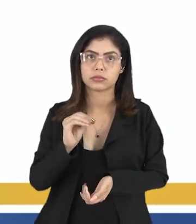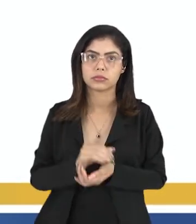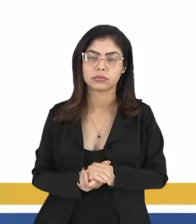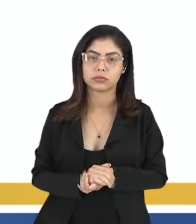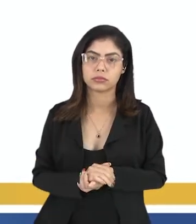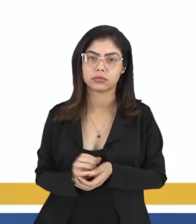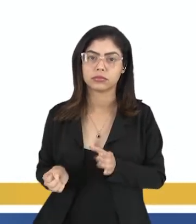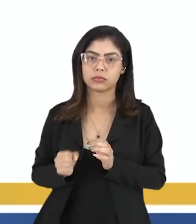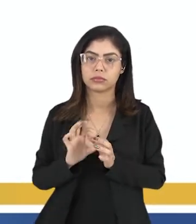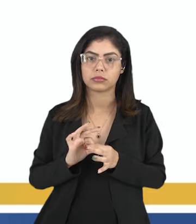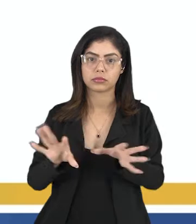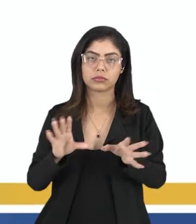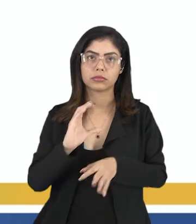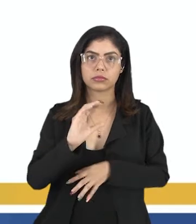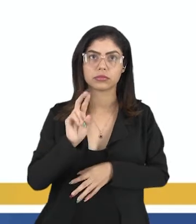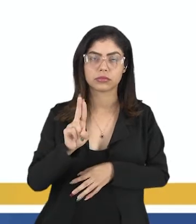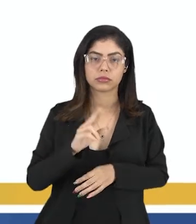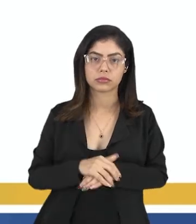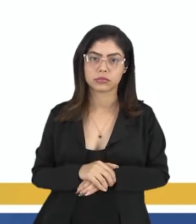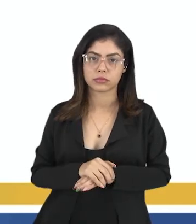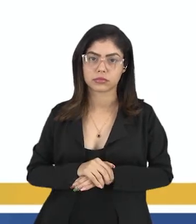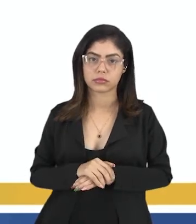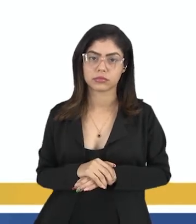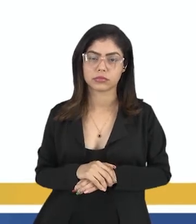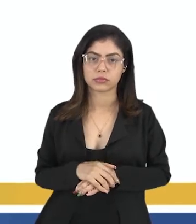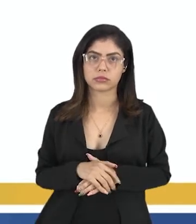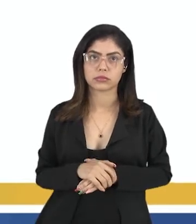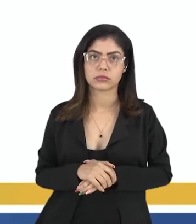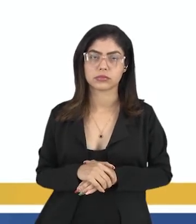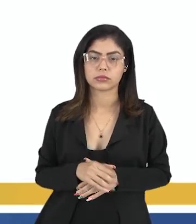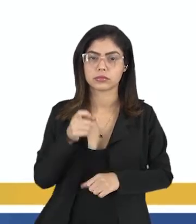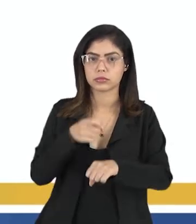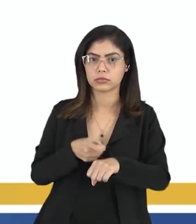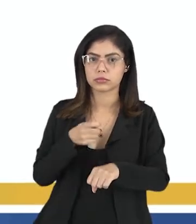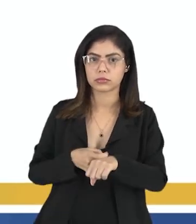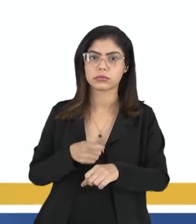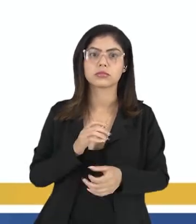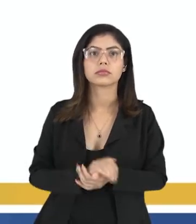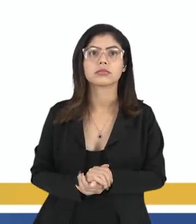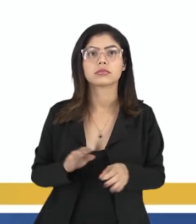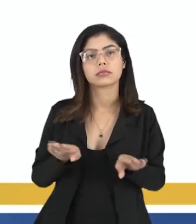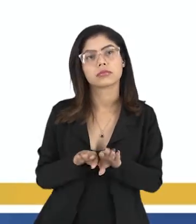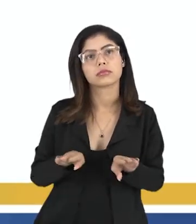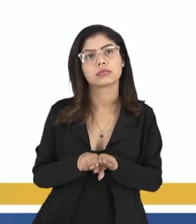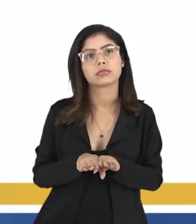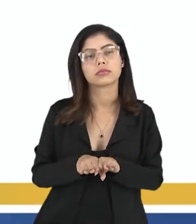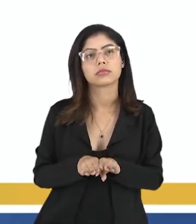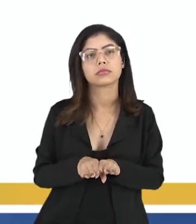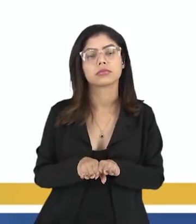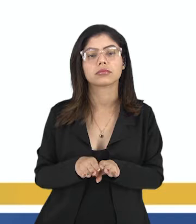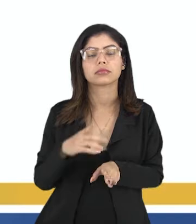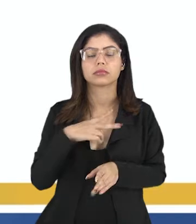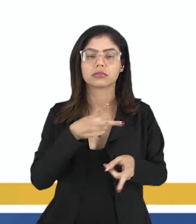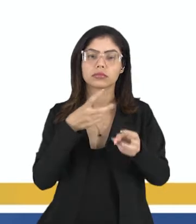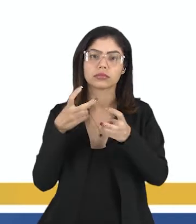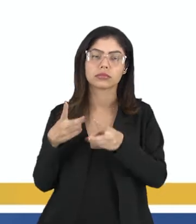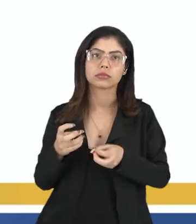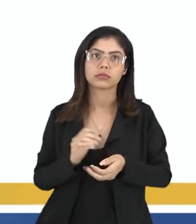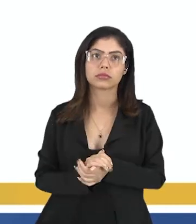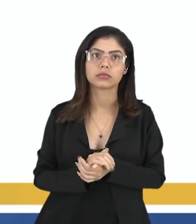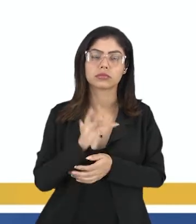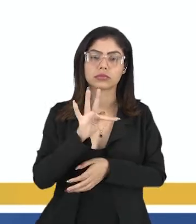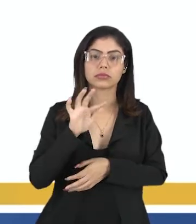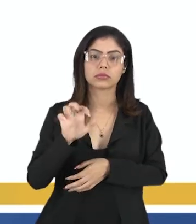tendo também a liberação e a formação do cobre no estado sólido. O que a gente pode observar aqui? Que